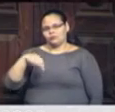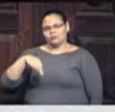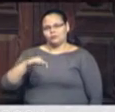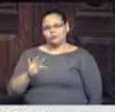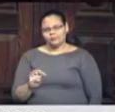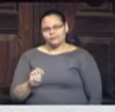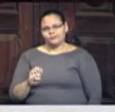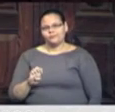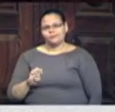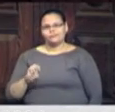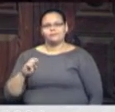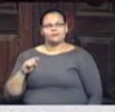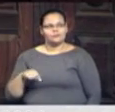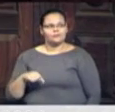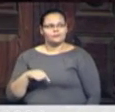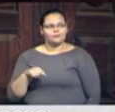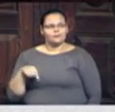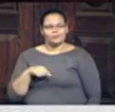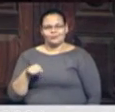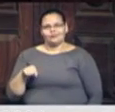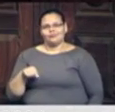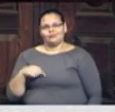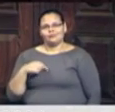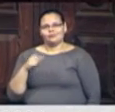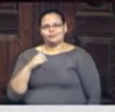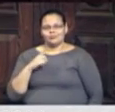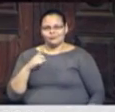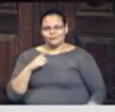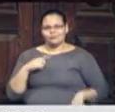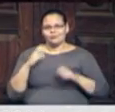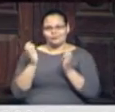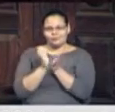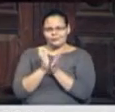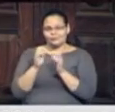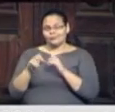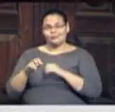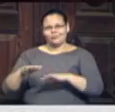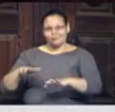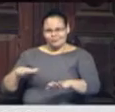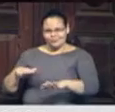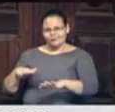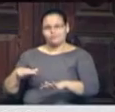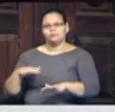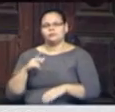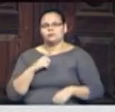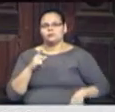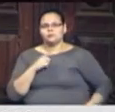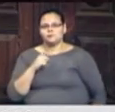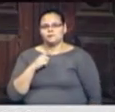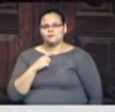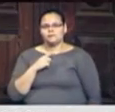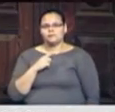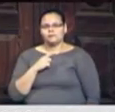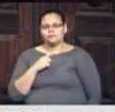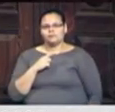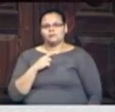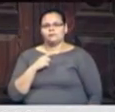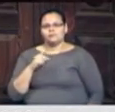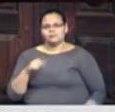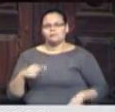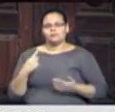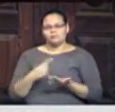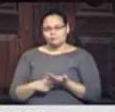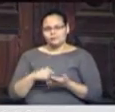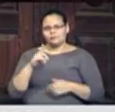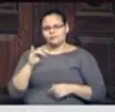exatamente para a gente promover a audiência pública. Pois bem, a audiência pública foi marcada